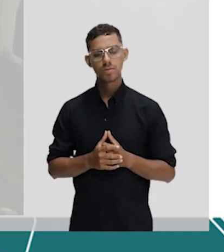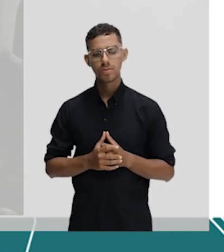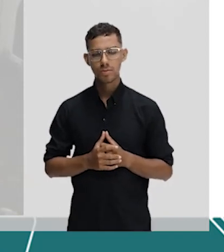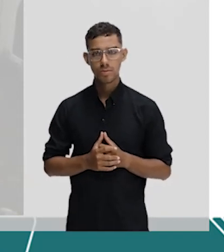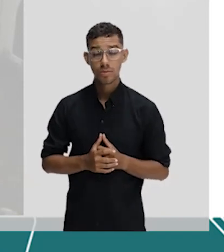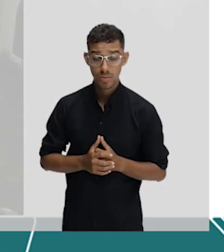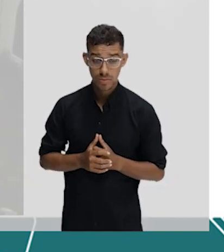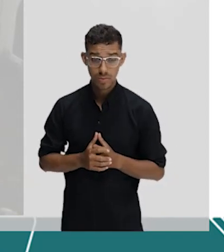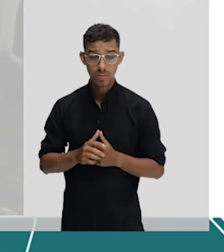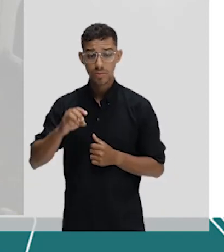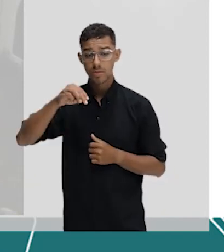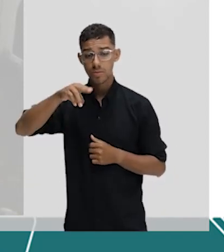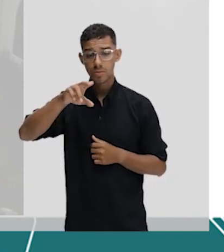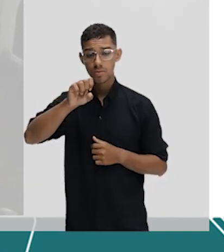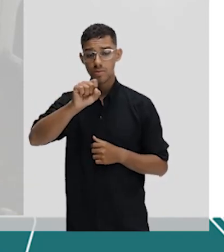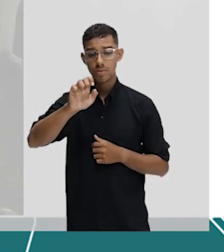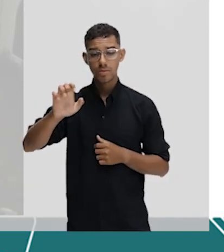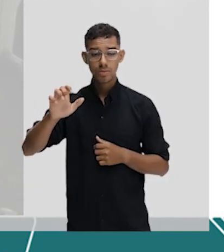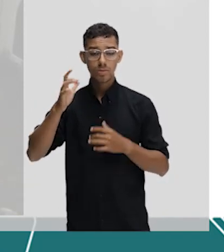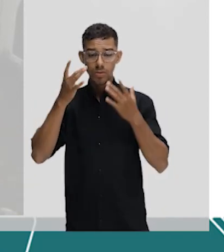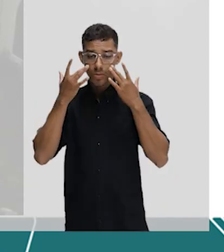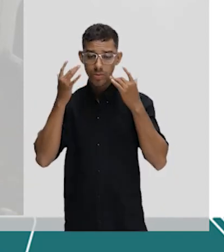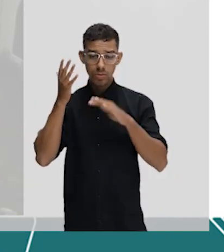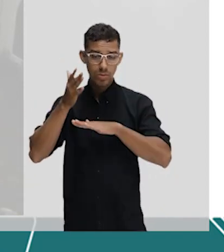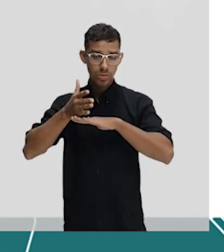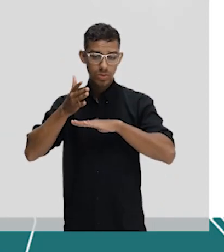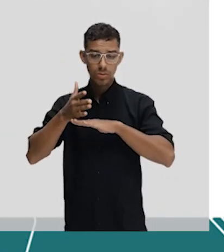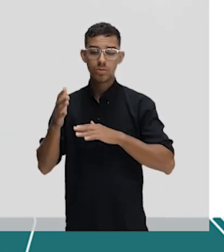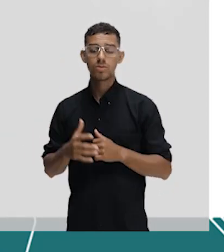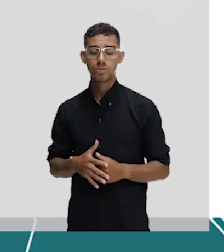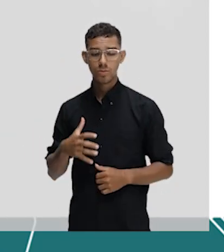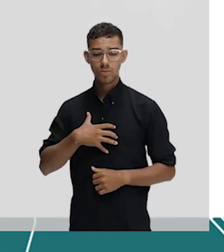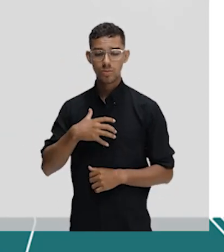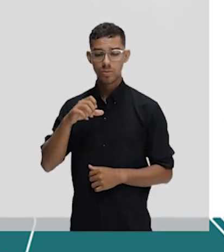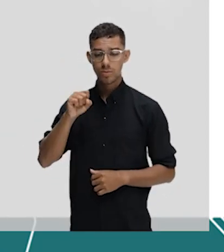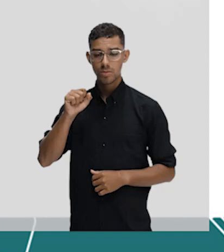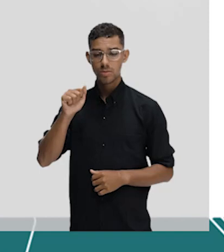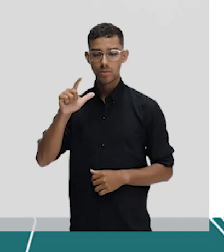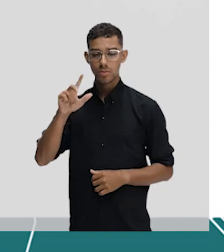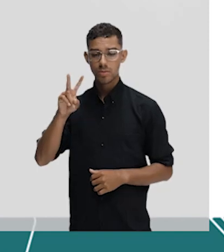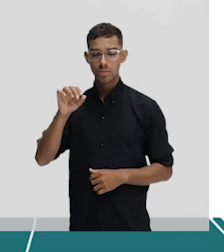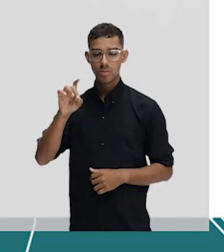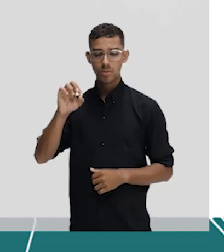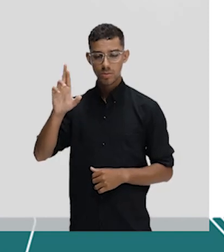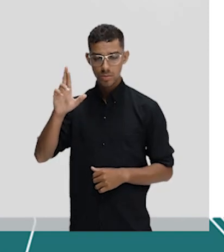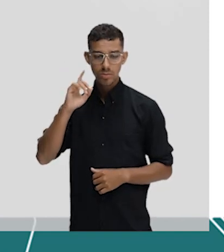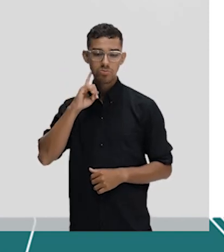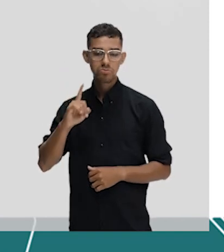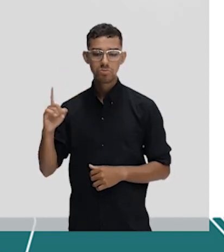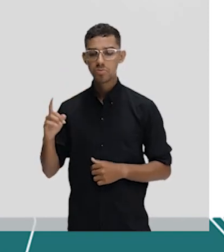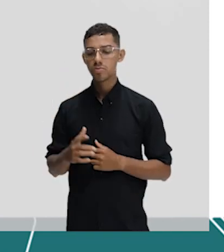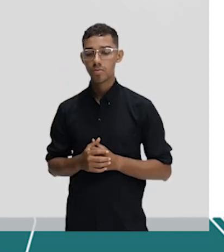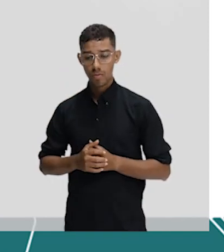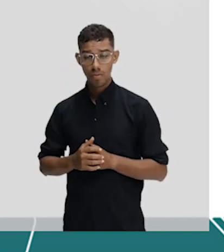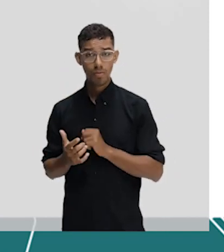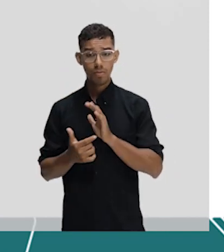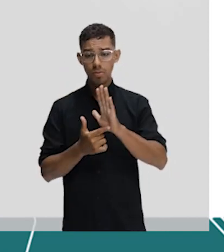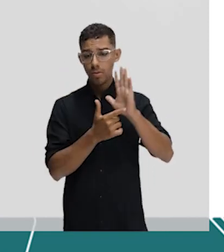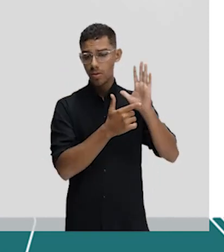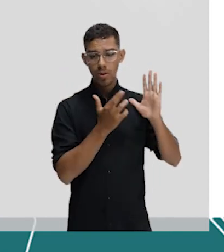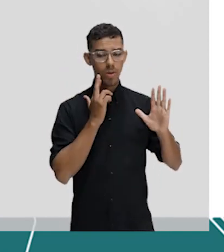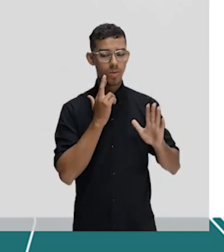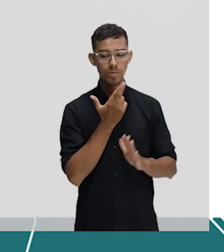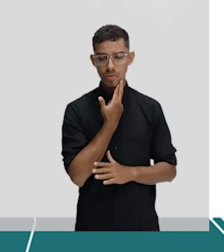Museu de Arte Moderna em Salvador. Prédio do século XVIII, restaurado pelo Lino Bobardi. Exposições,